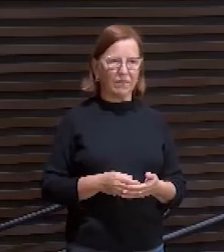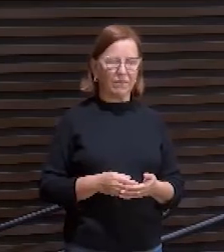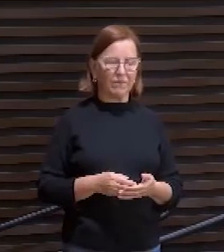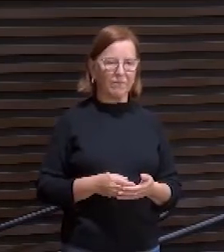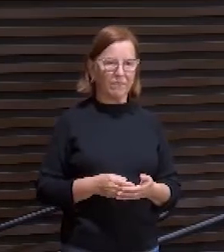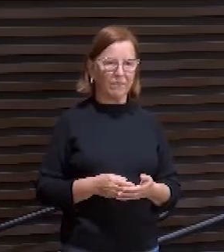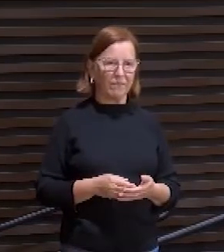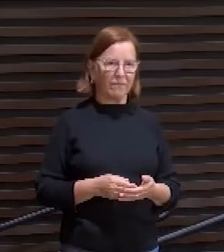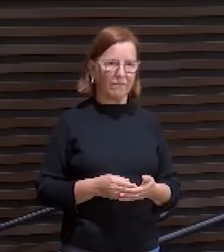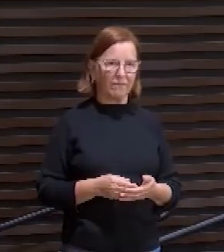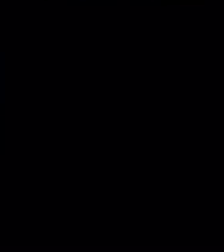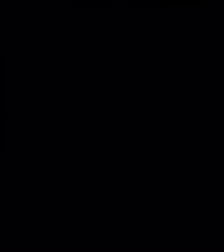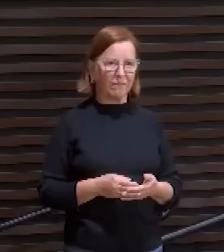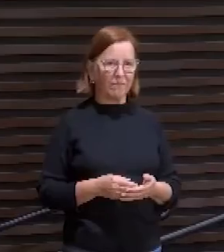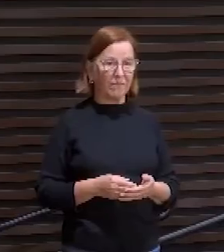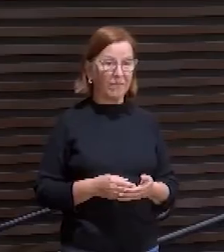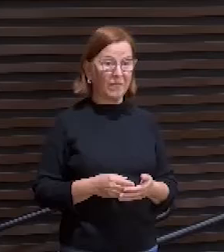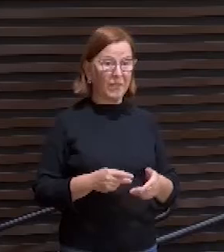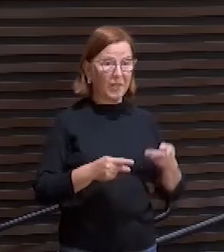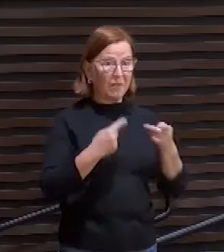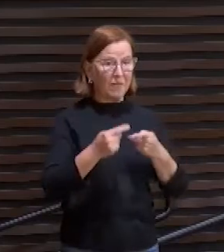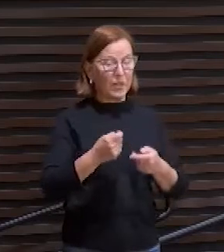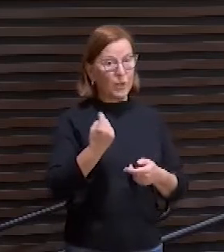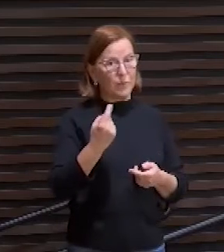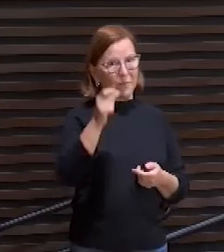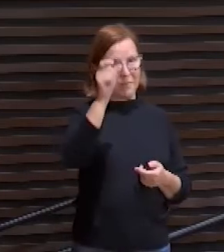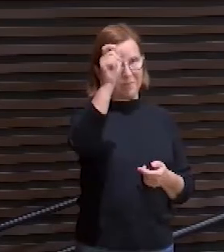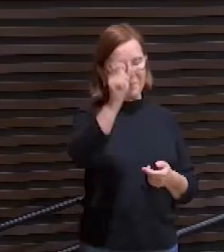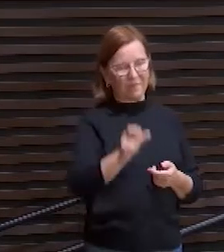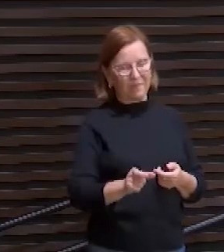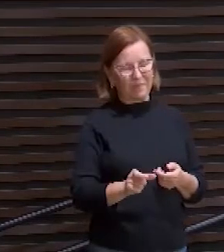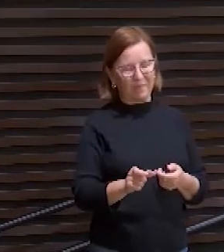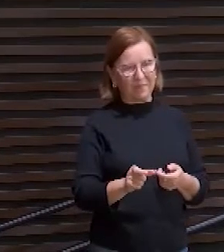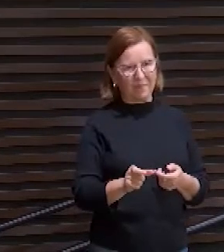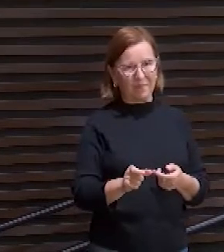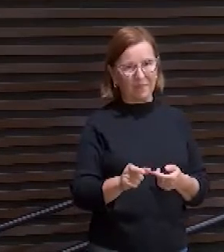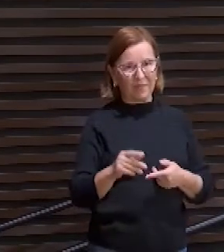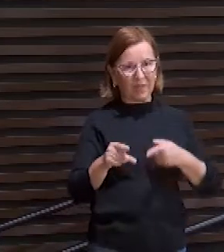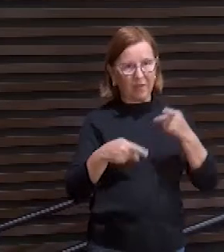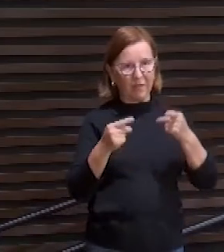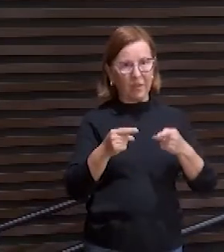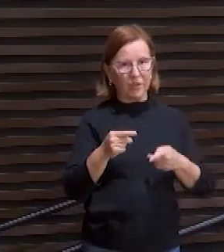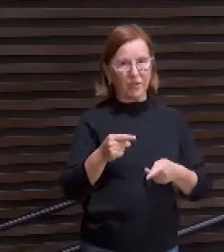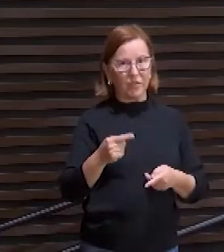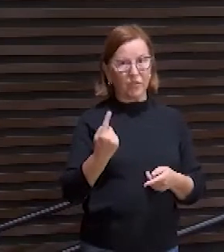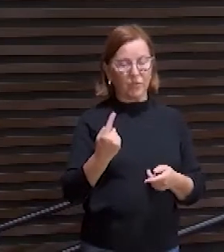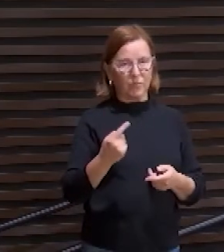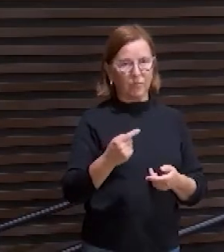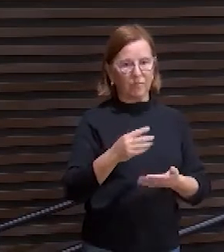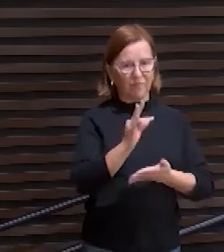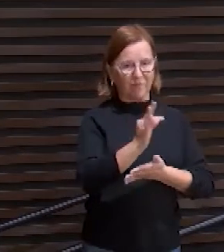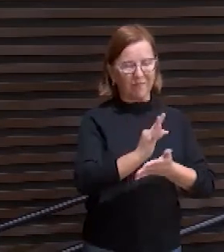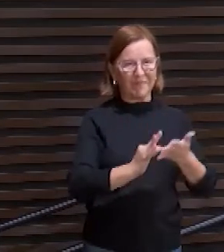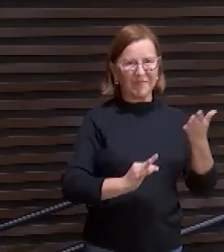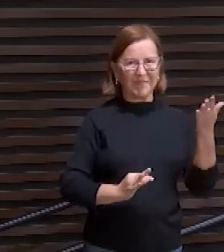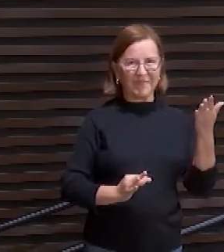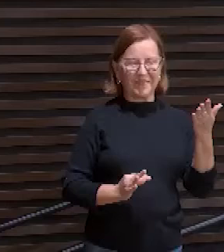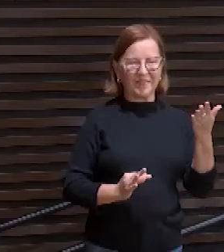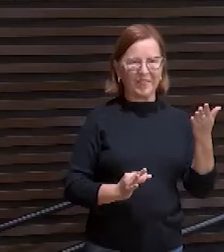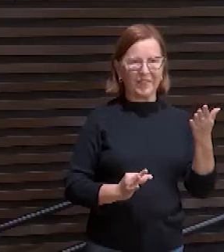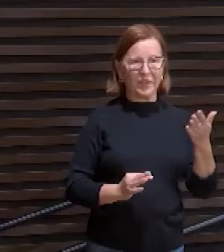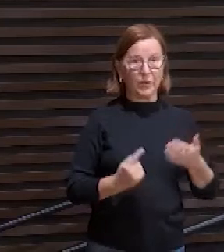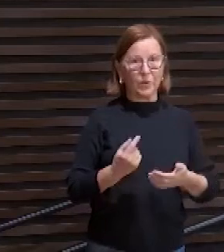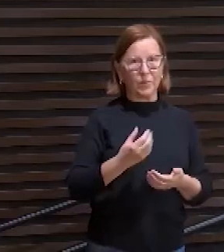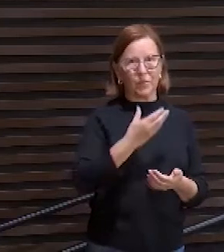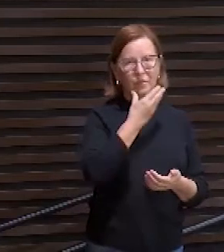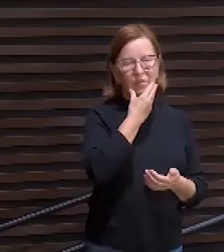uma pessoa, a respeito de uma passagem em que um homem